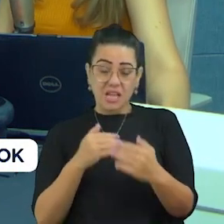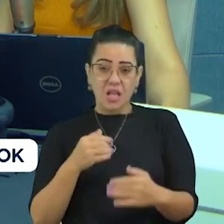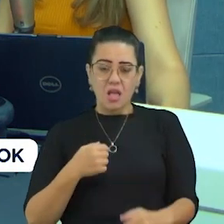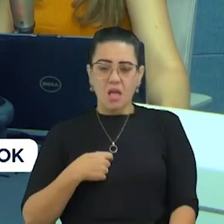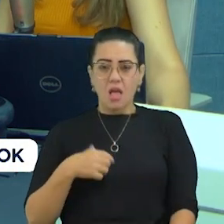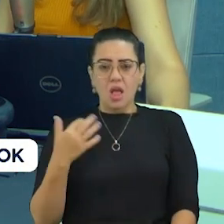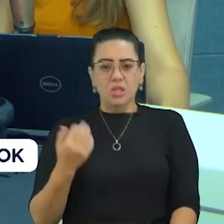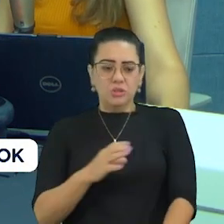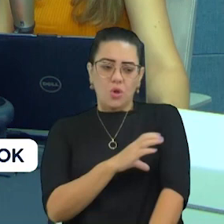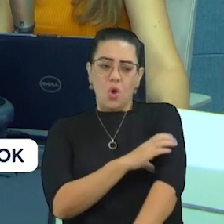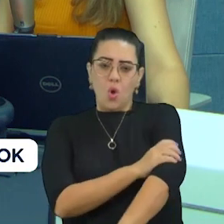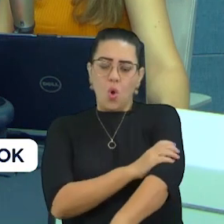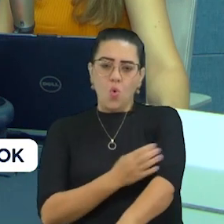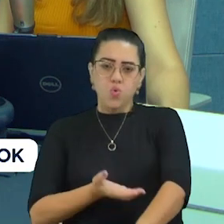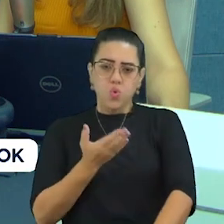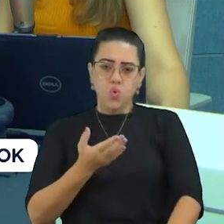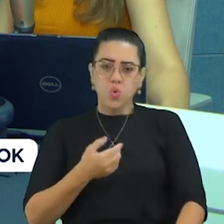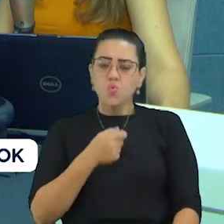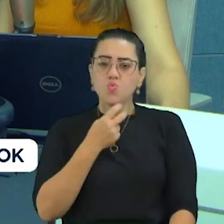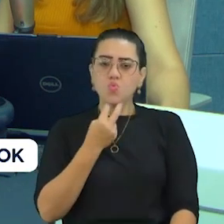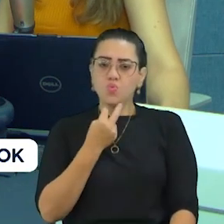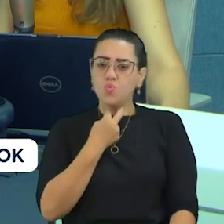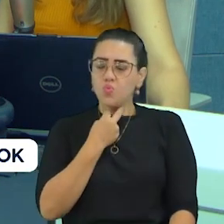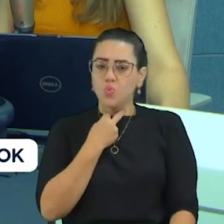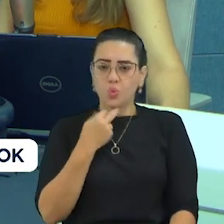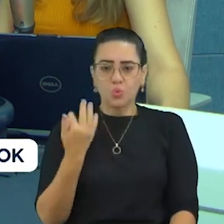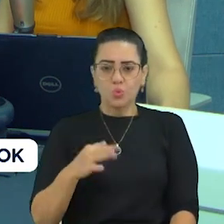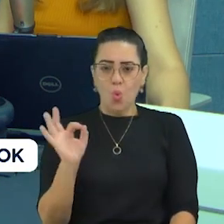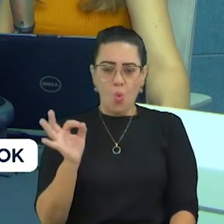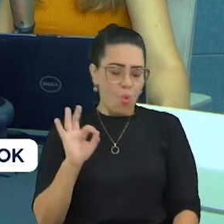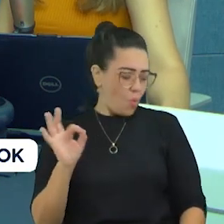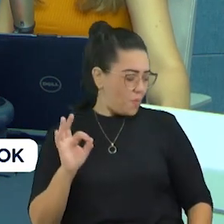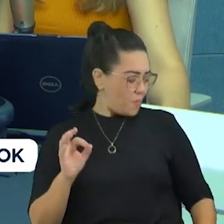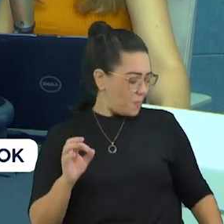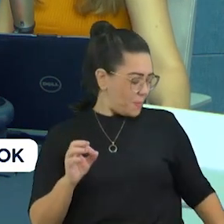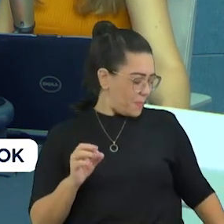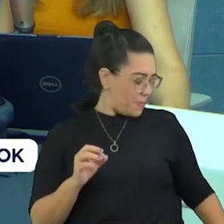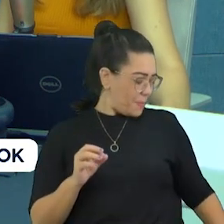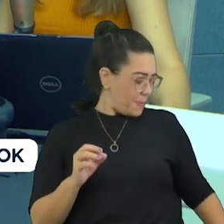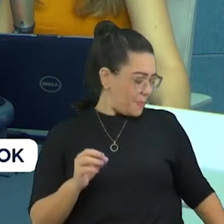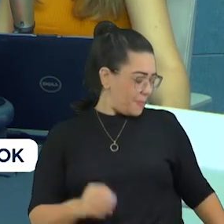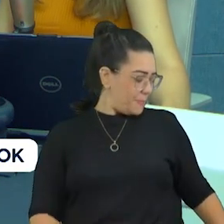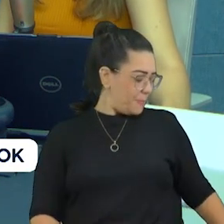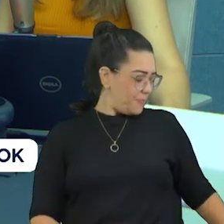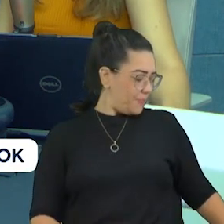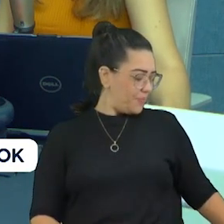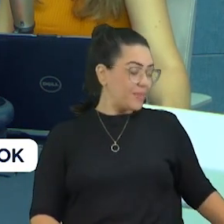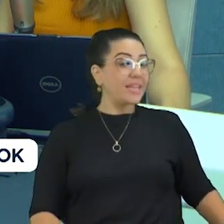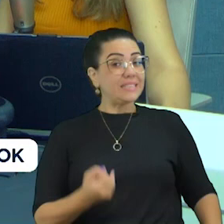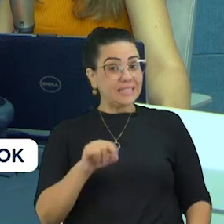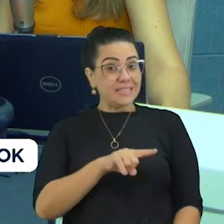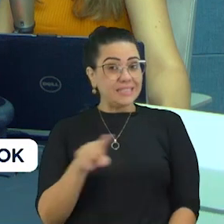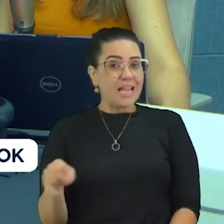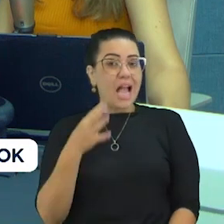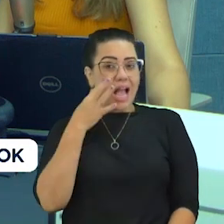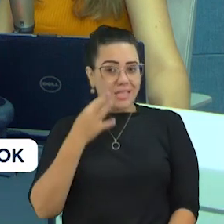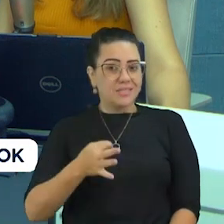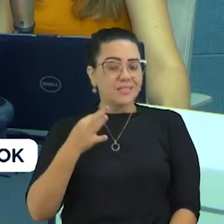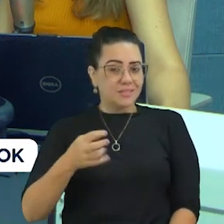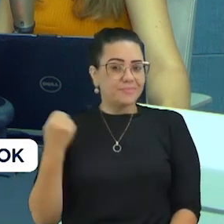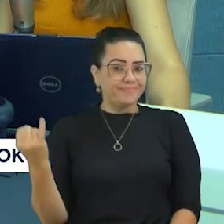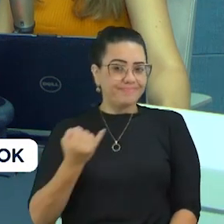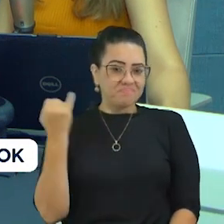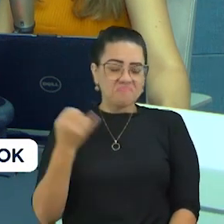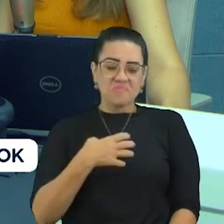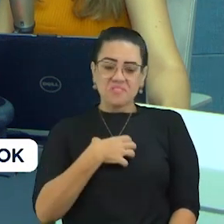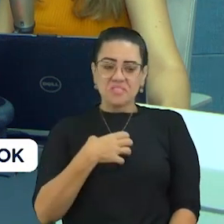dói, não coça e não arde. Né? Se tivesse isso, a gente estava mais ligado do que nunca. Então, a pessoa não